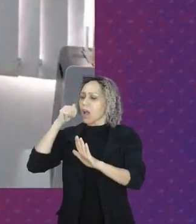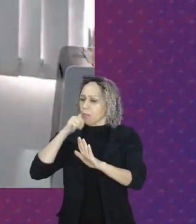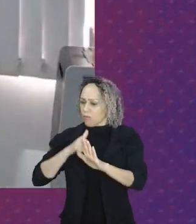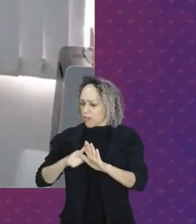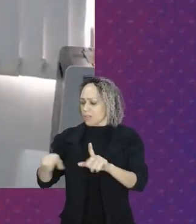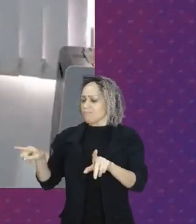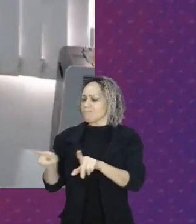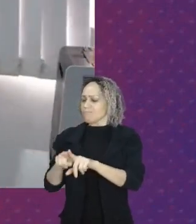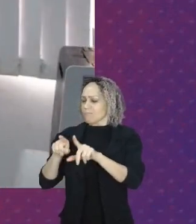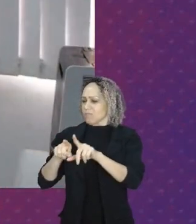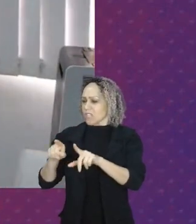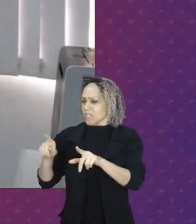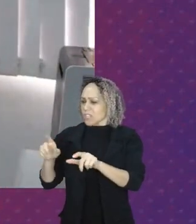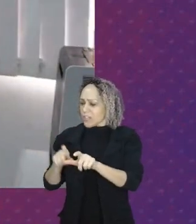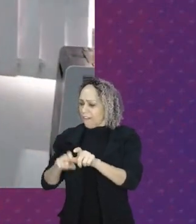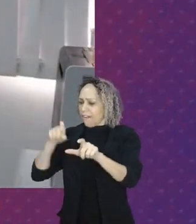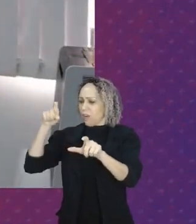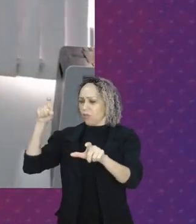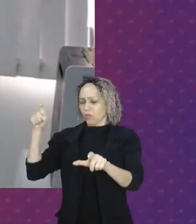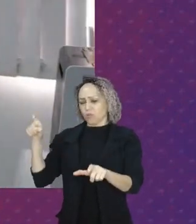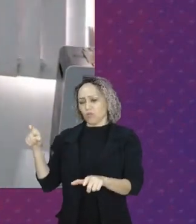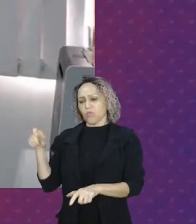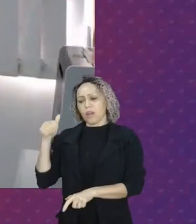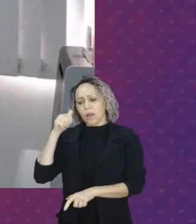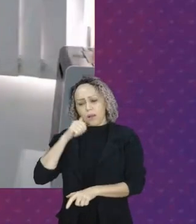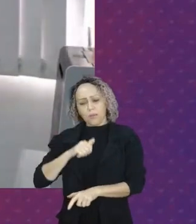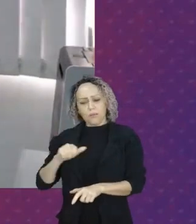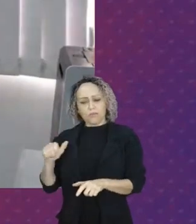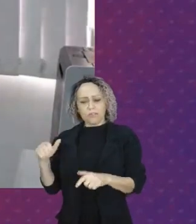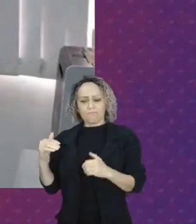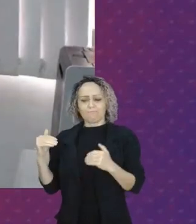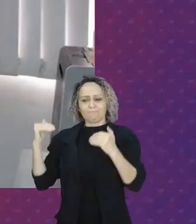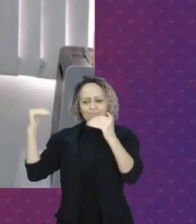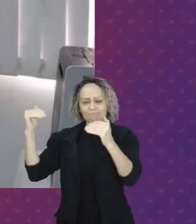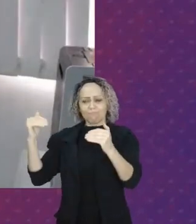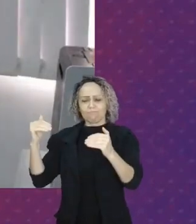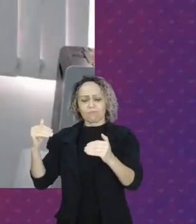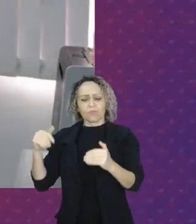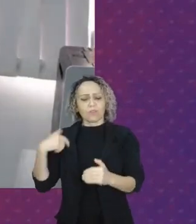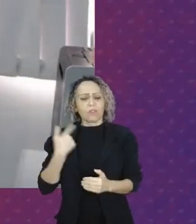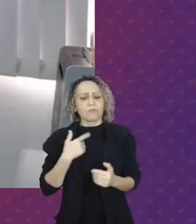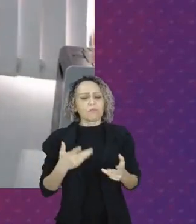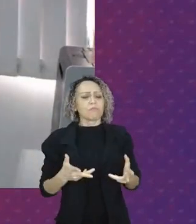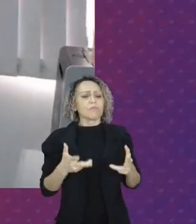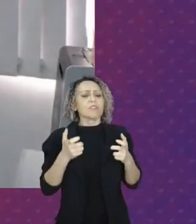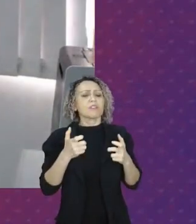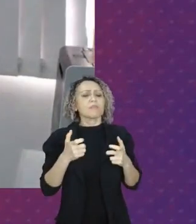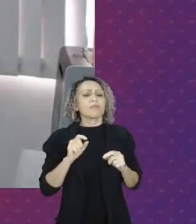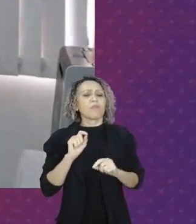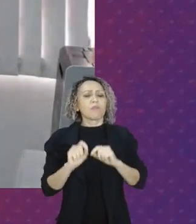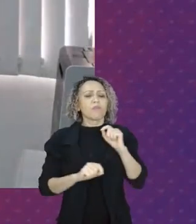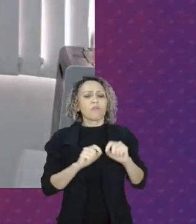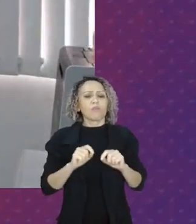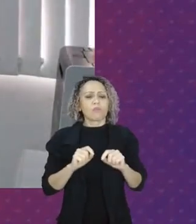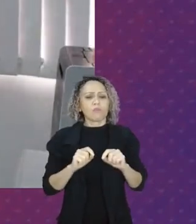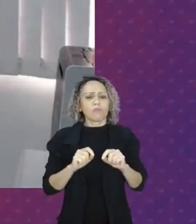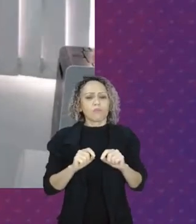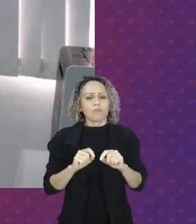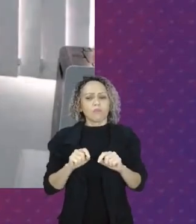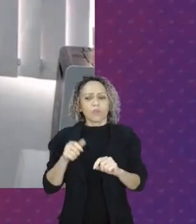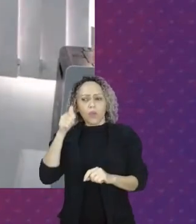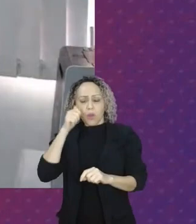da mulher, para que consiga cada vez mais se perceber como uma